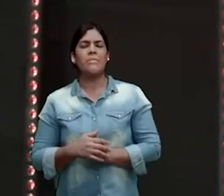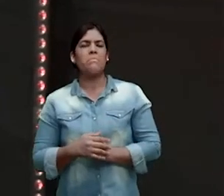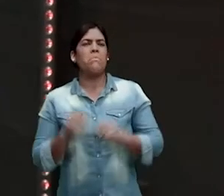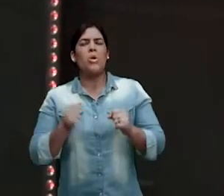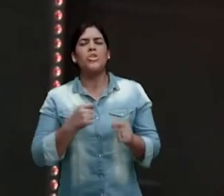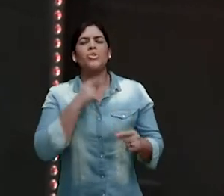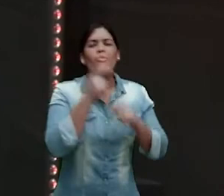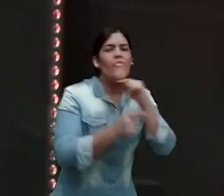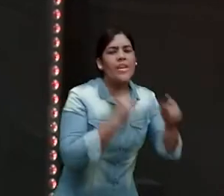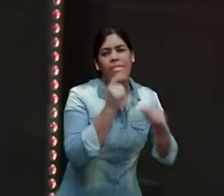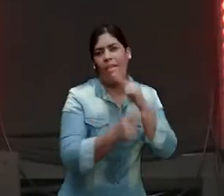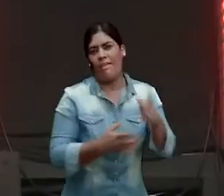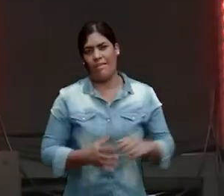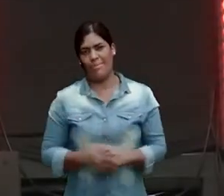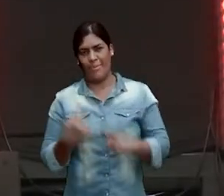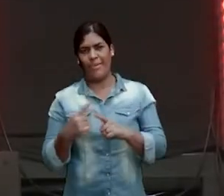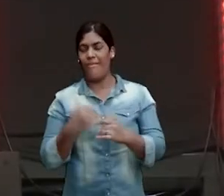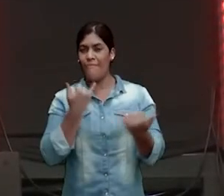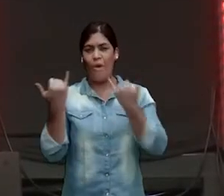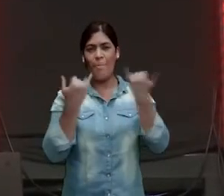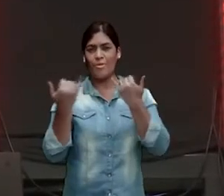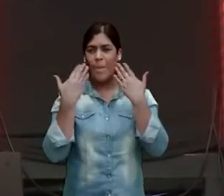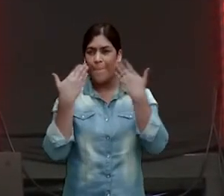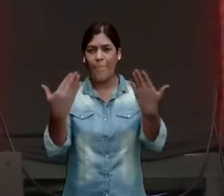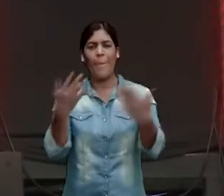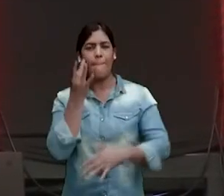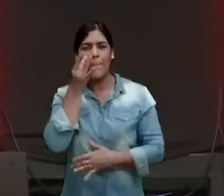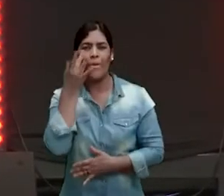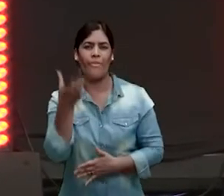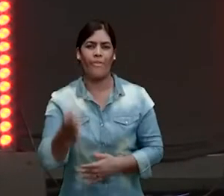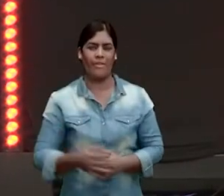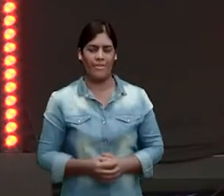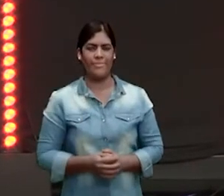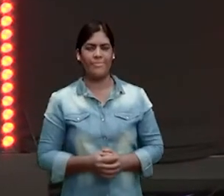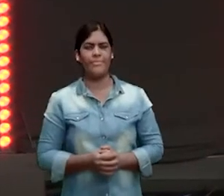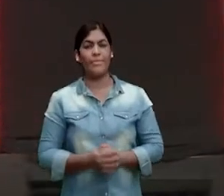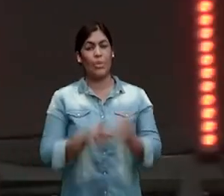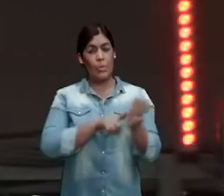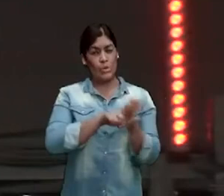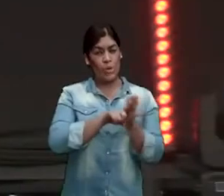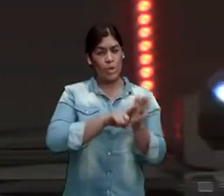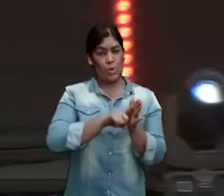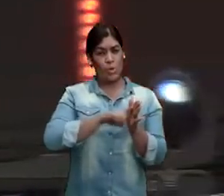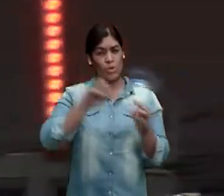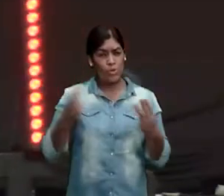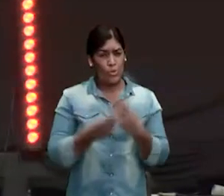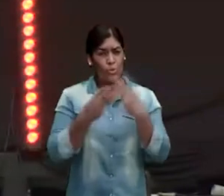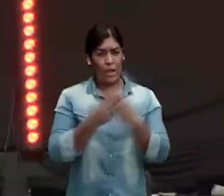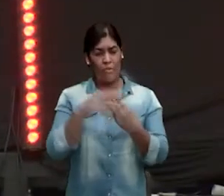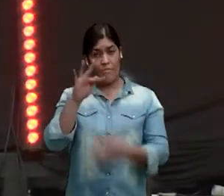em termos de informações apresentadas o historiador judeu Flávio Josefo